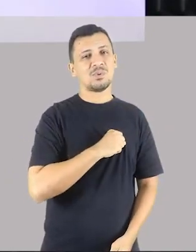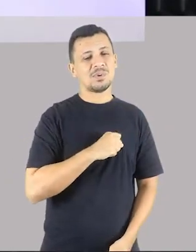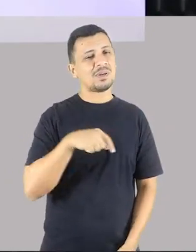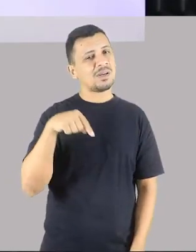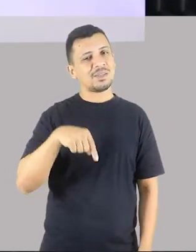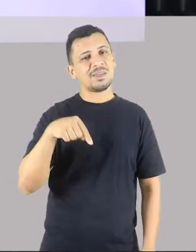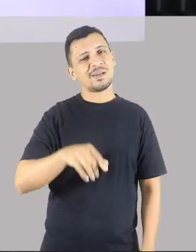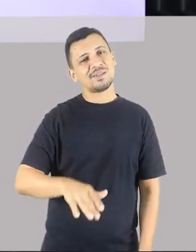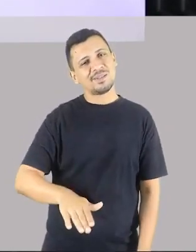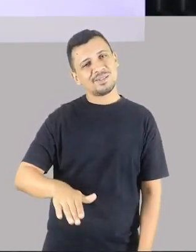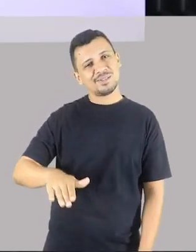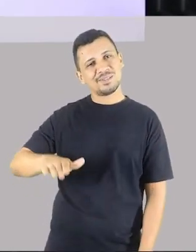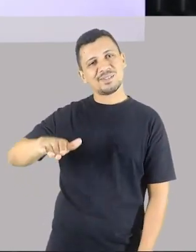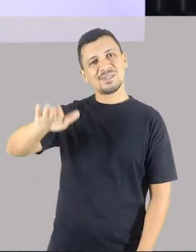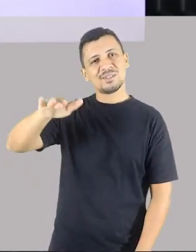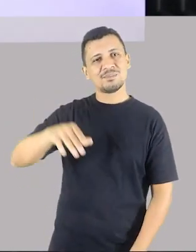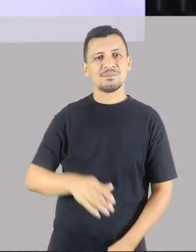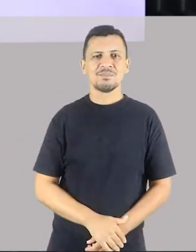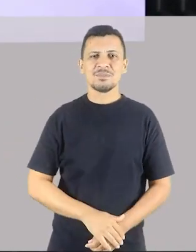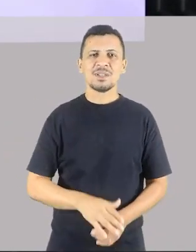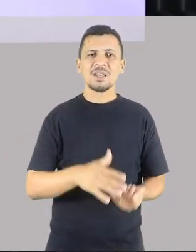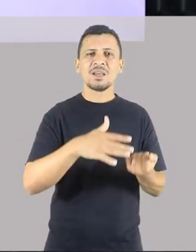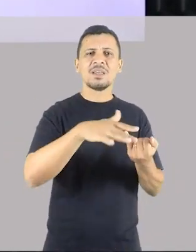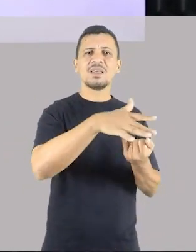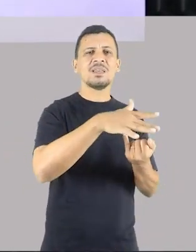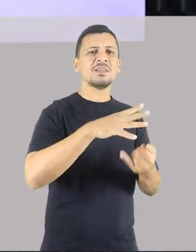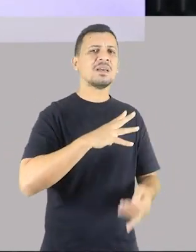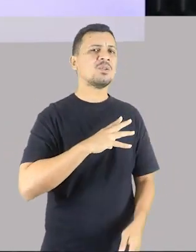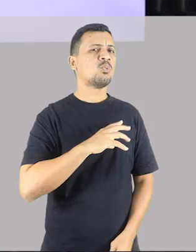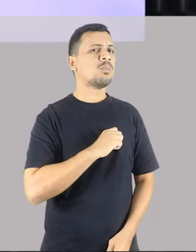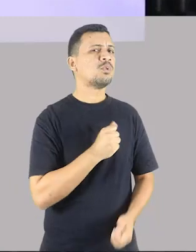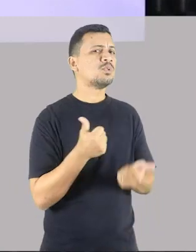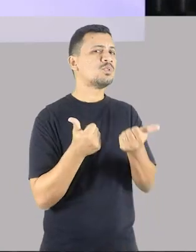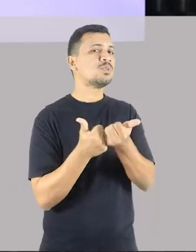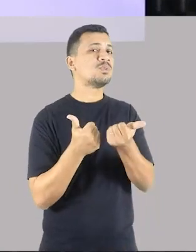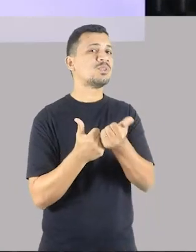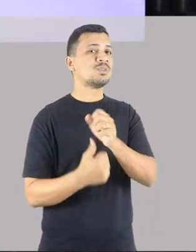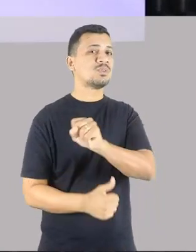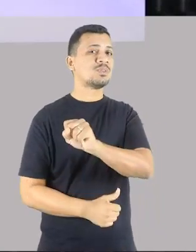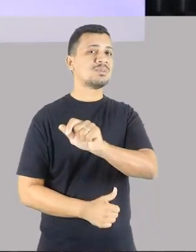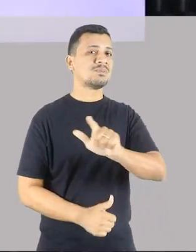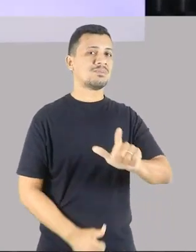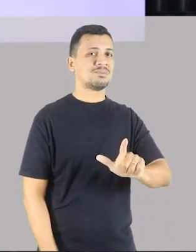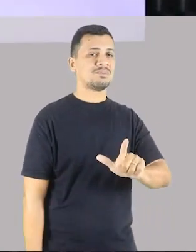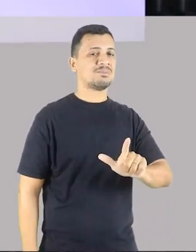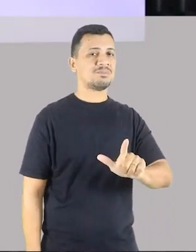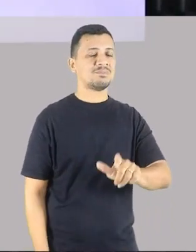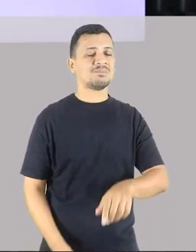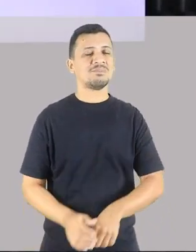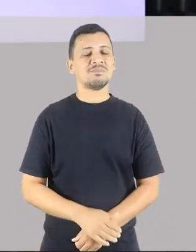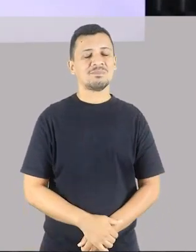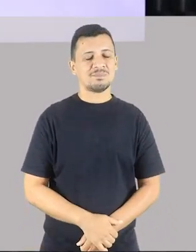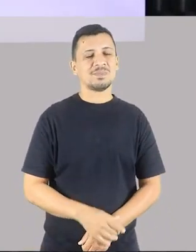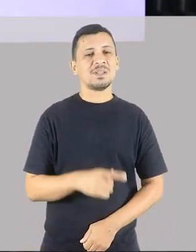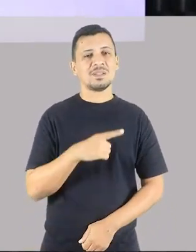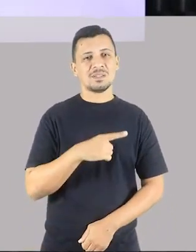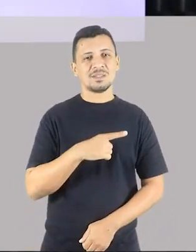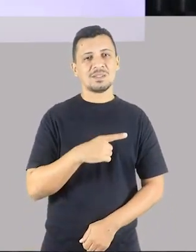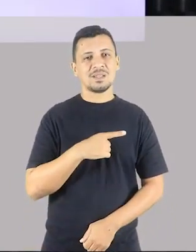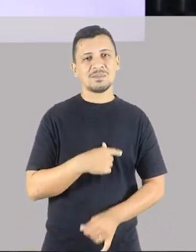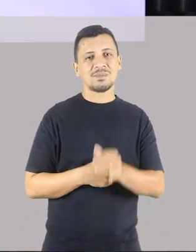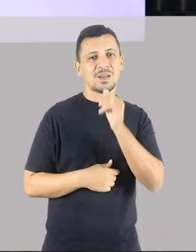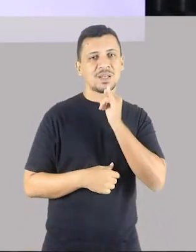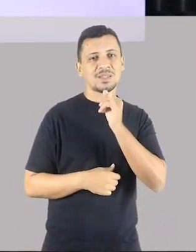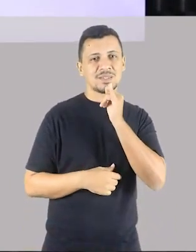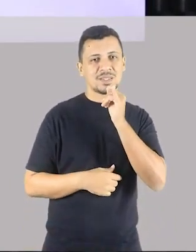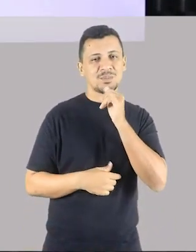O que aconteceu? Ilha do Amor substitui São Luís, certo? Então você tem aí vários exemplos